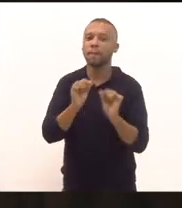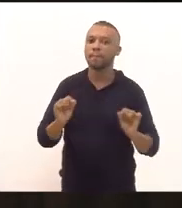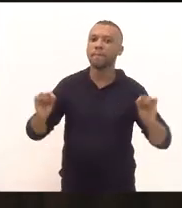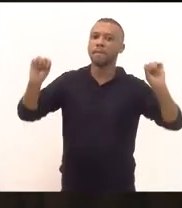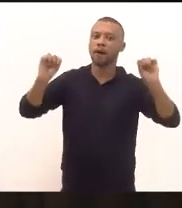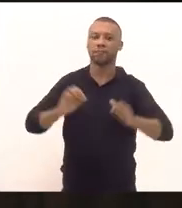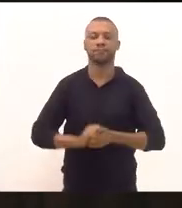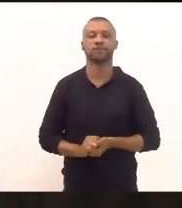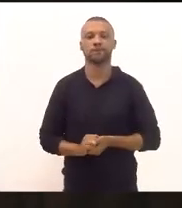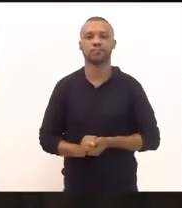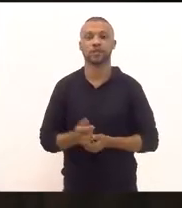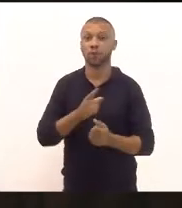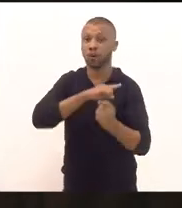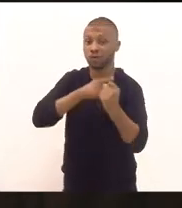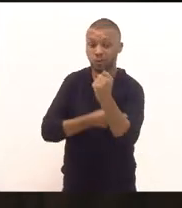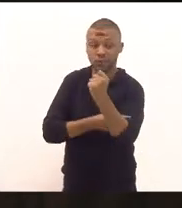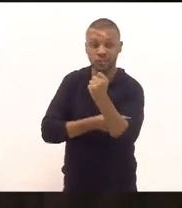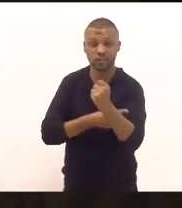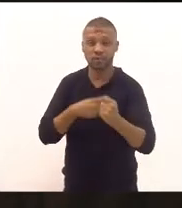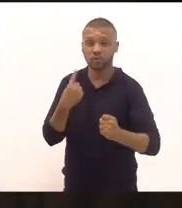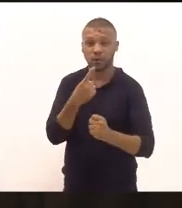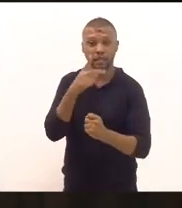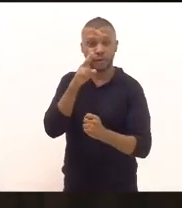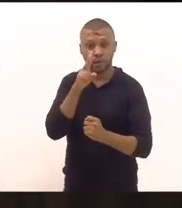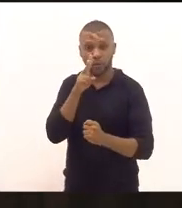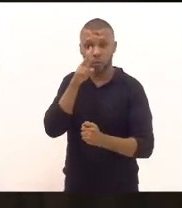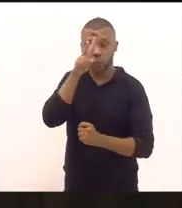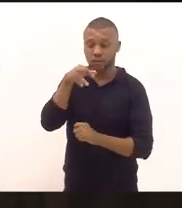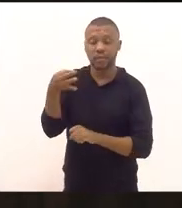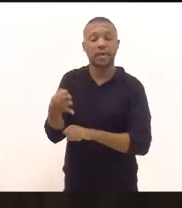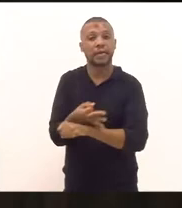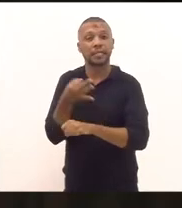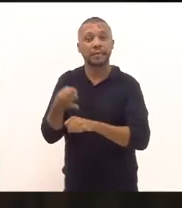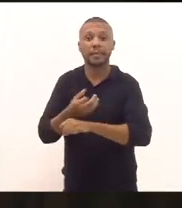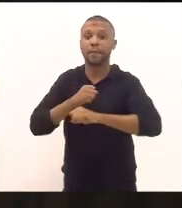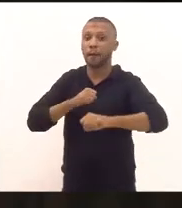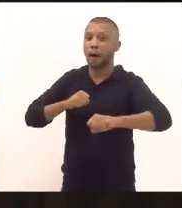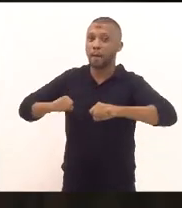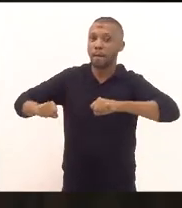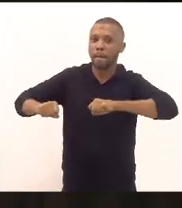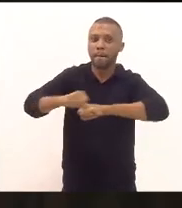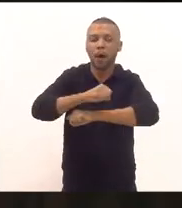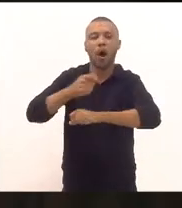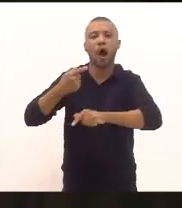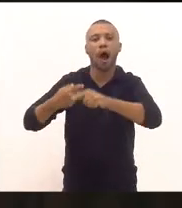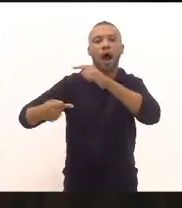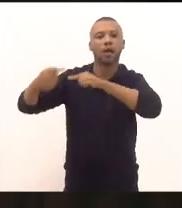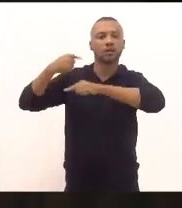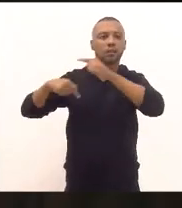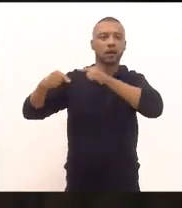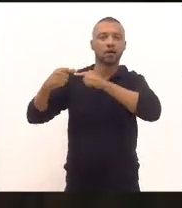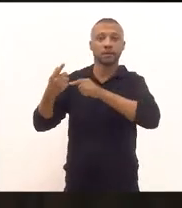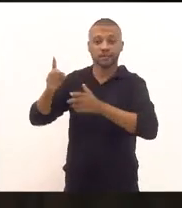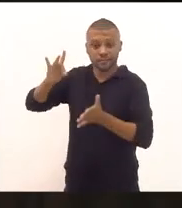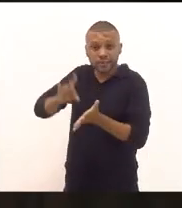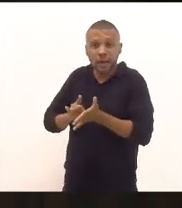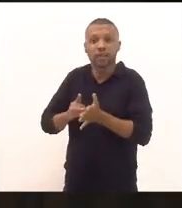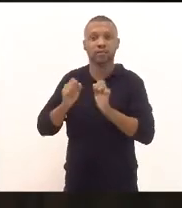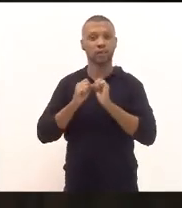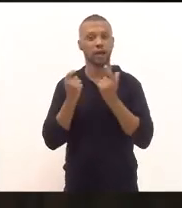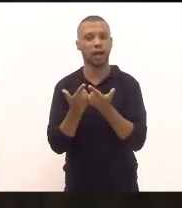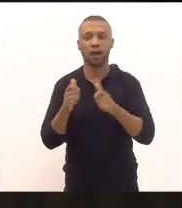e é com a força da nossa resistência ancestral e que novamente essa Assembleia Legislativa